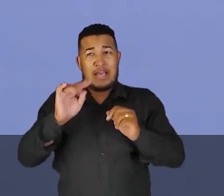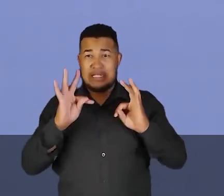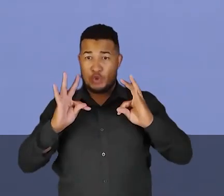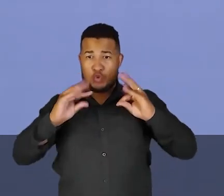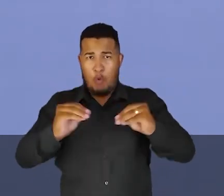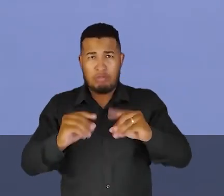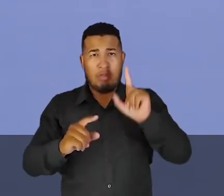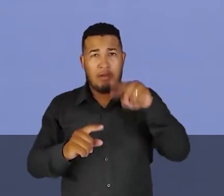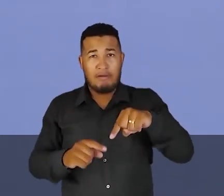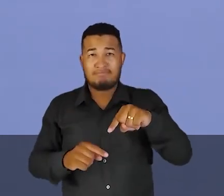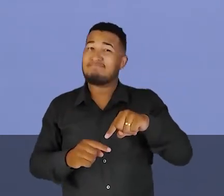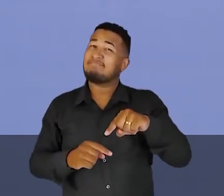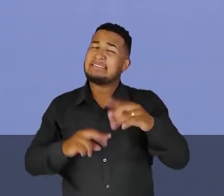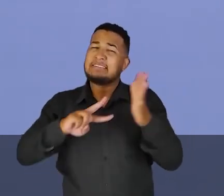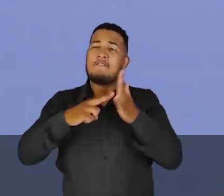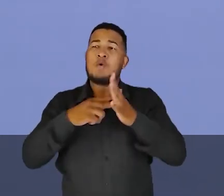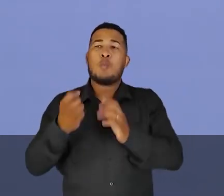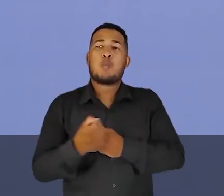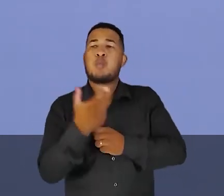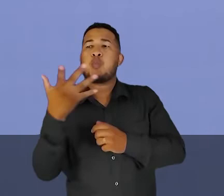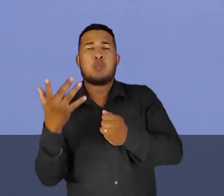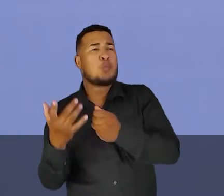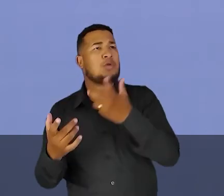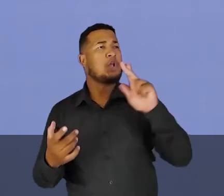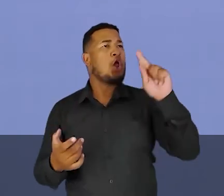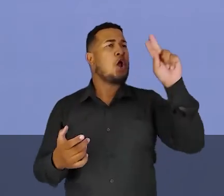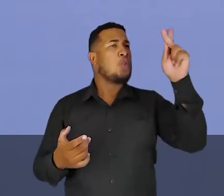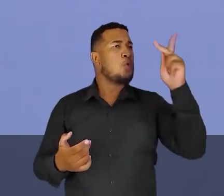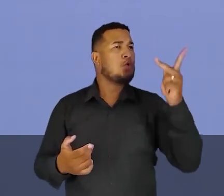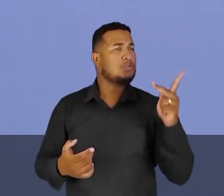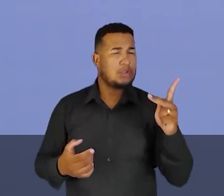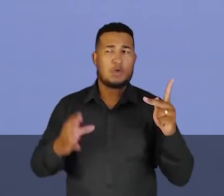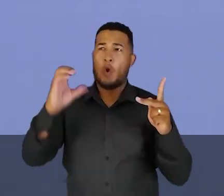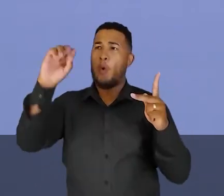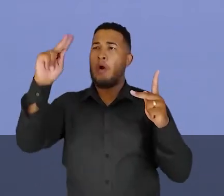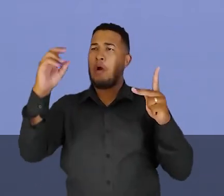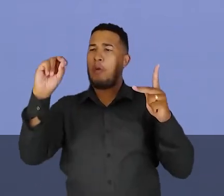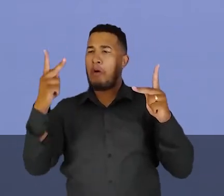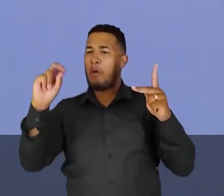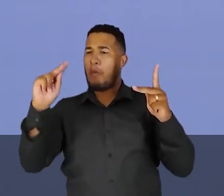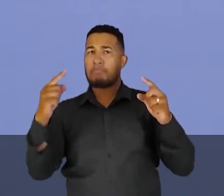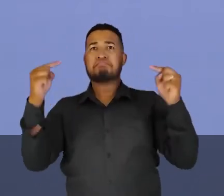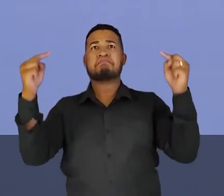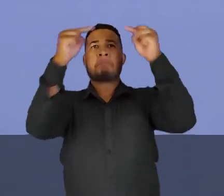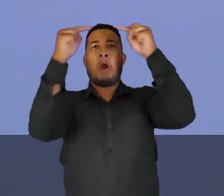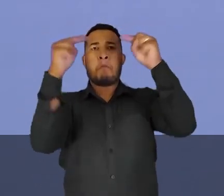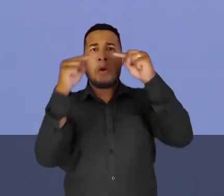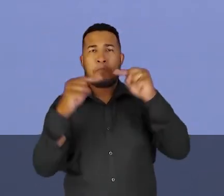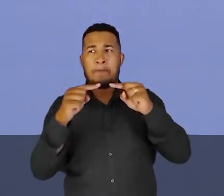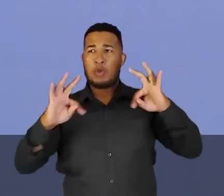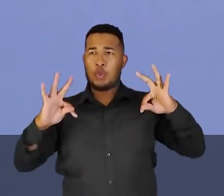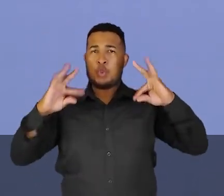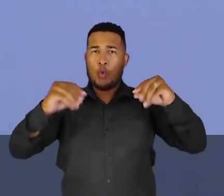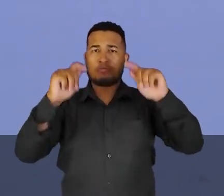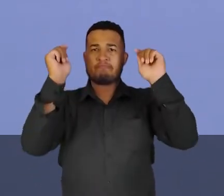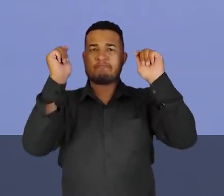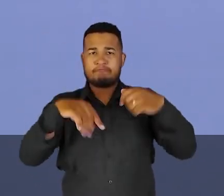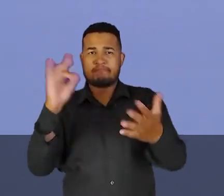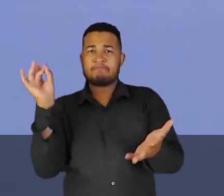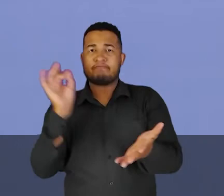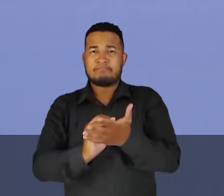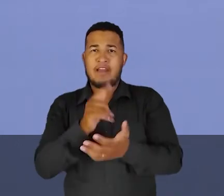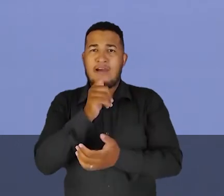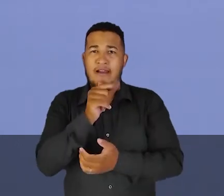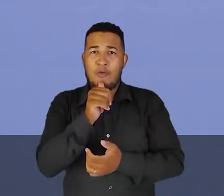total? Sempre eu vou ter uma quantidade de hidrogênios e hidroxilas suficiente para que todos se transformem em